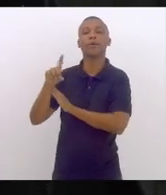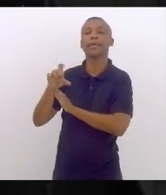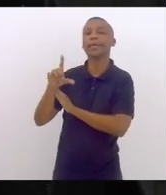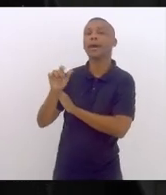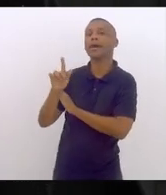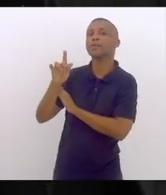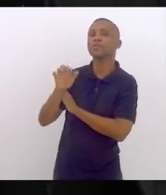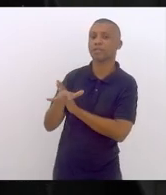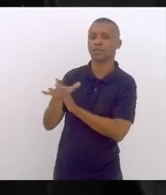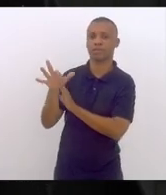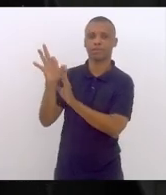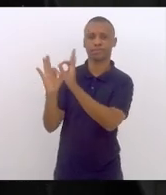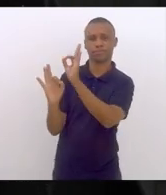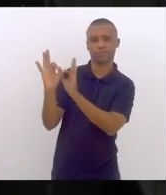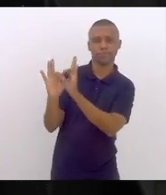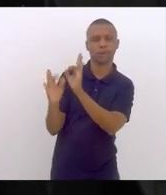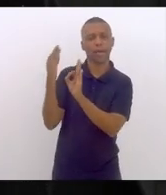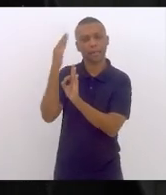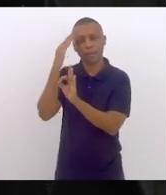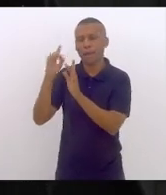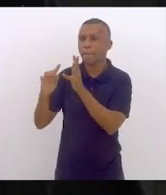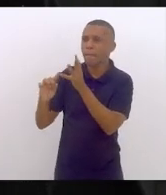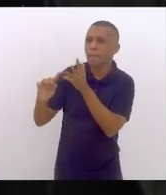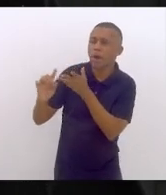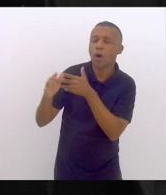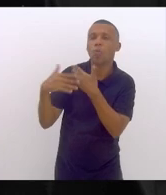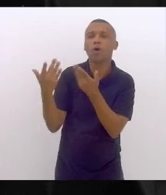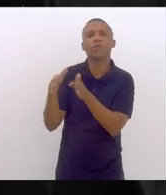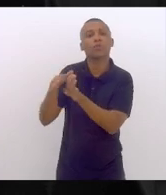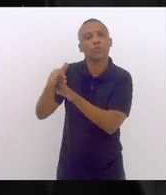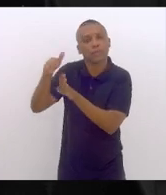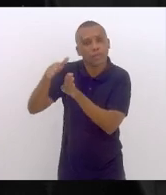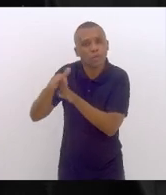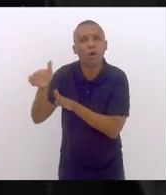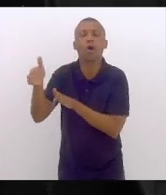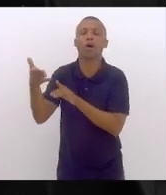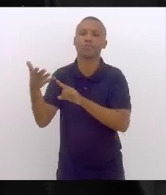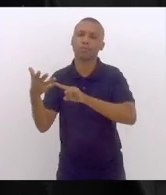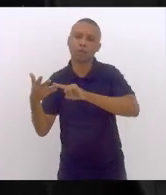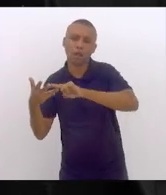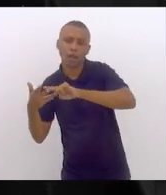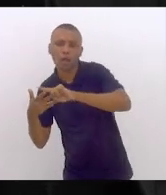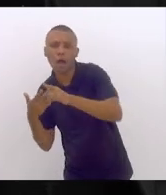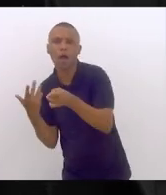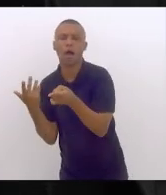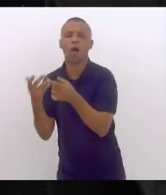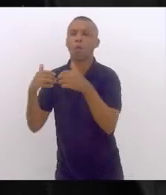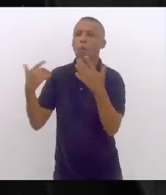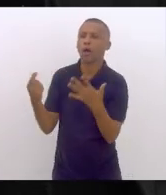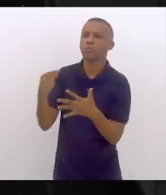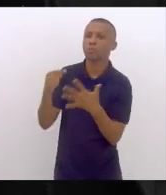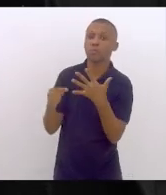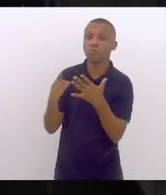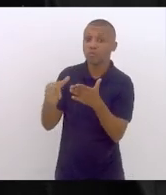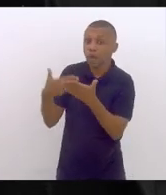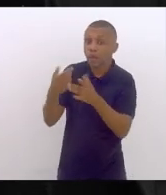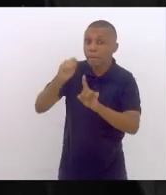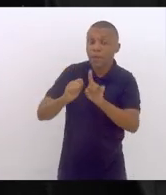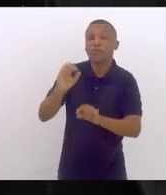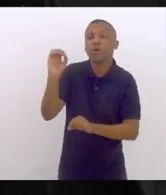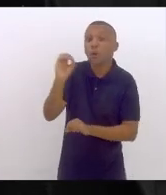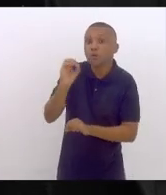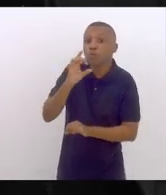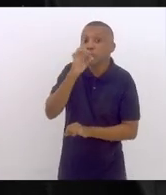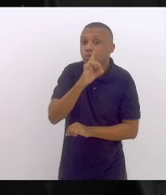eixos centrais as cláusulas principais as diretrizes principais da concessão vai inspirar Agora Nós já vamos chegar no mês de outubro domingo